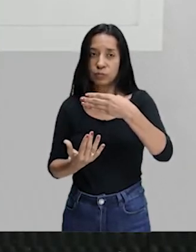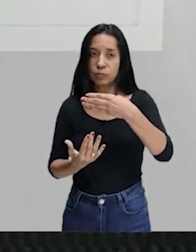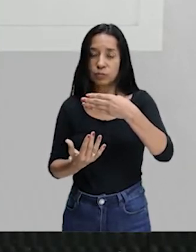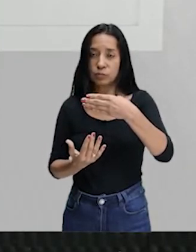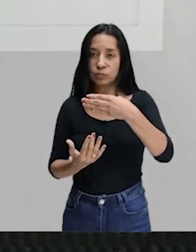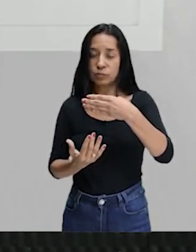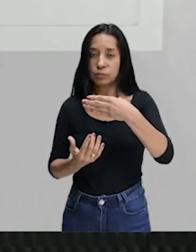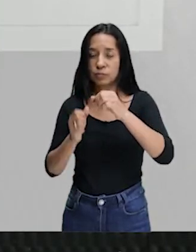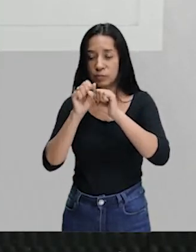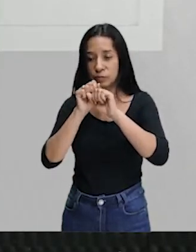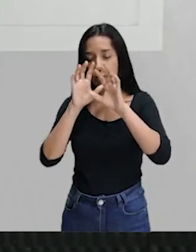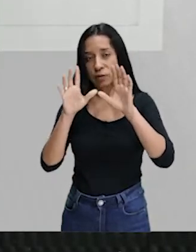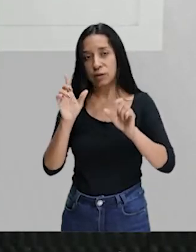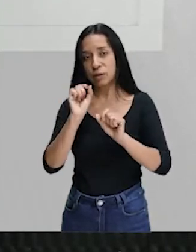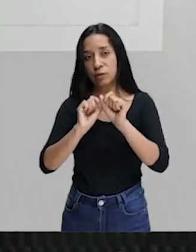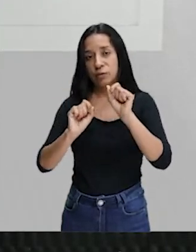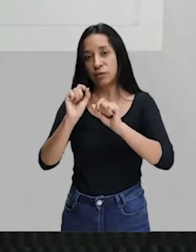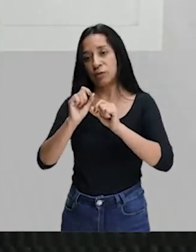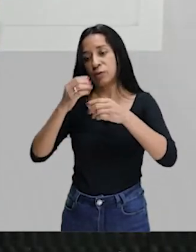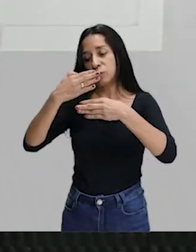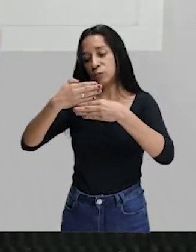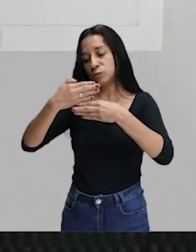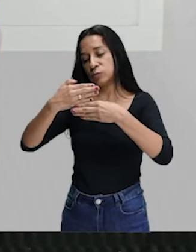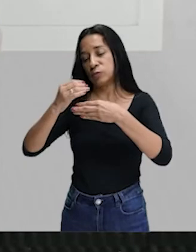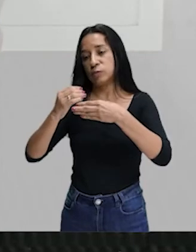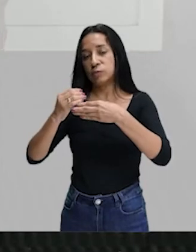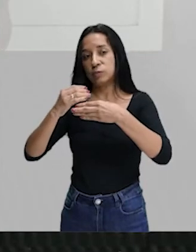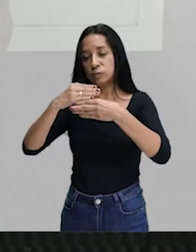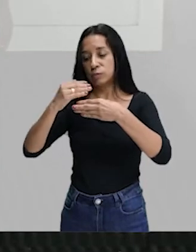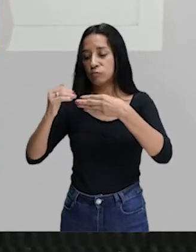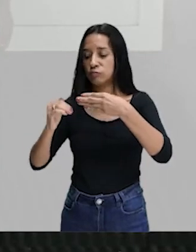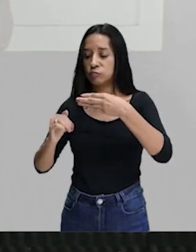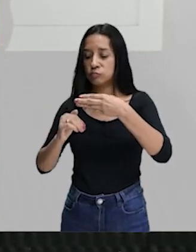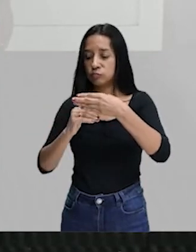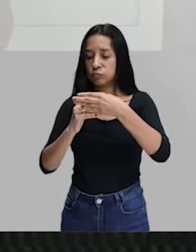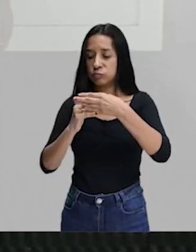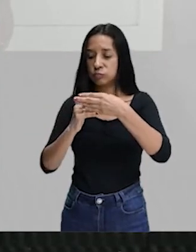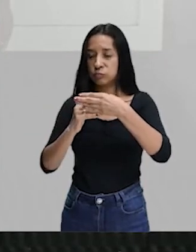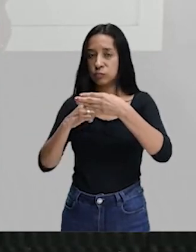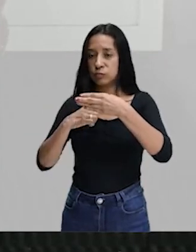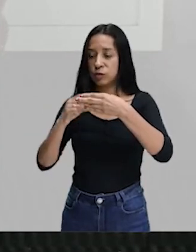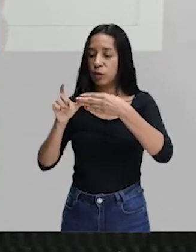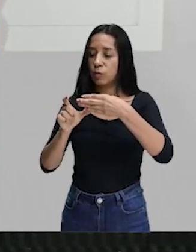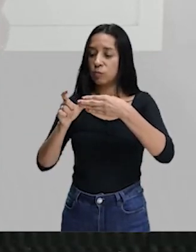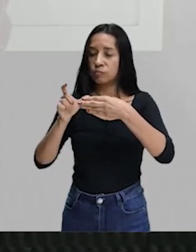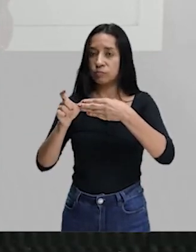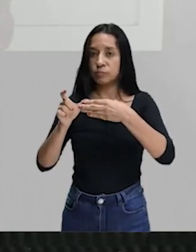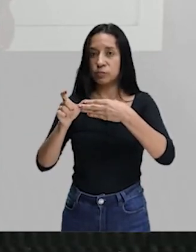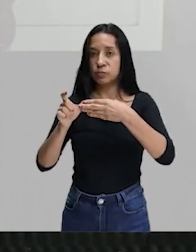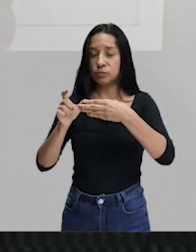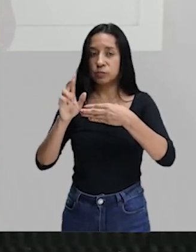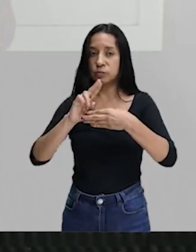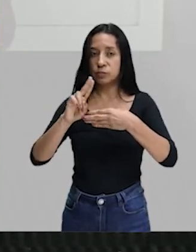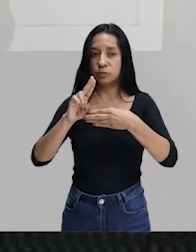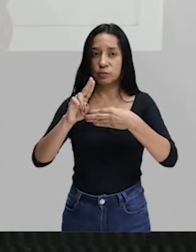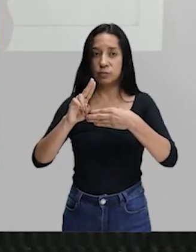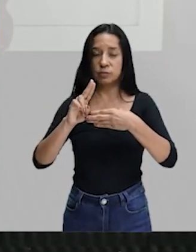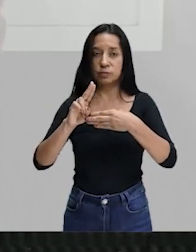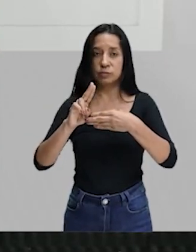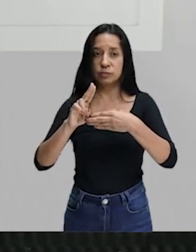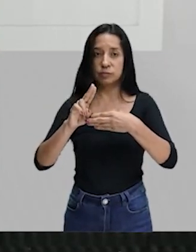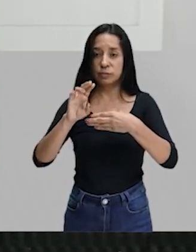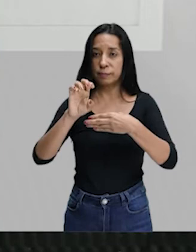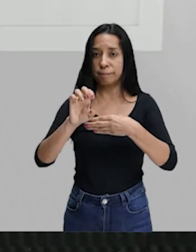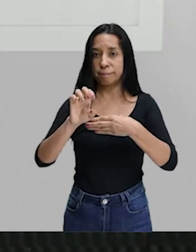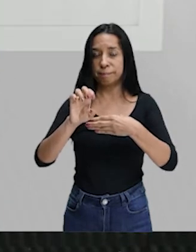logicamente que este tijolo, né, este bloco aqui, ele vai ter uma espessura, que nós vamos chamar de espessura